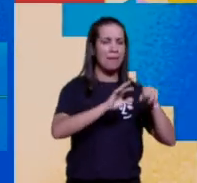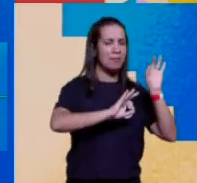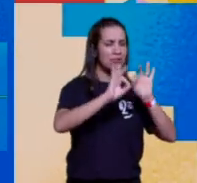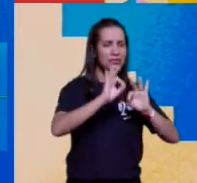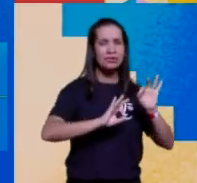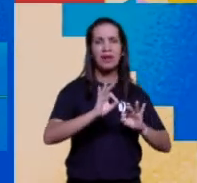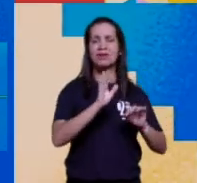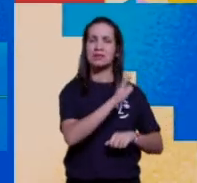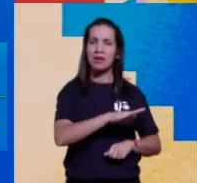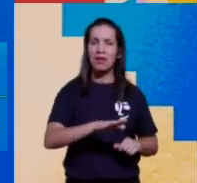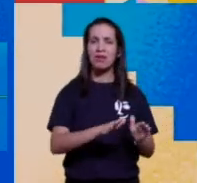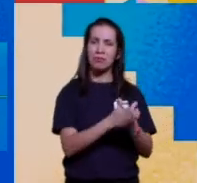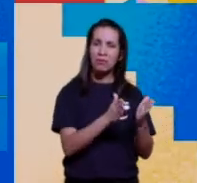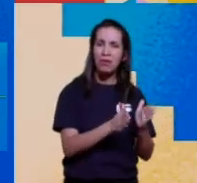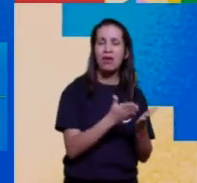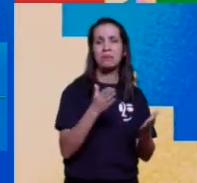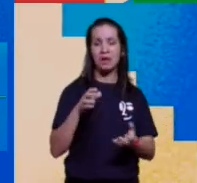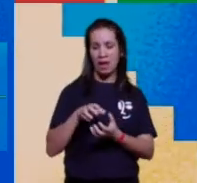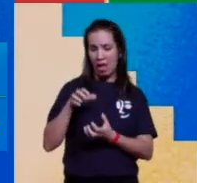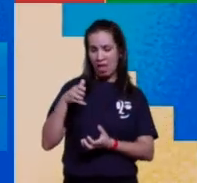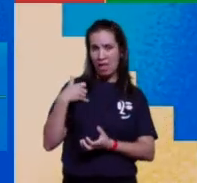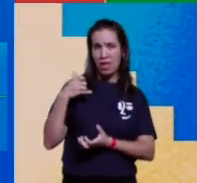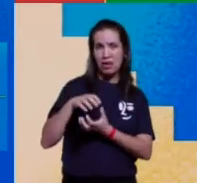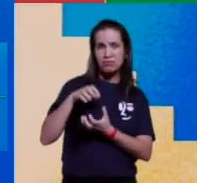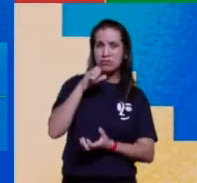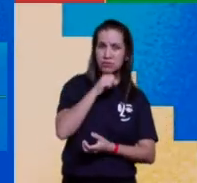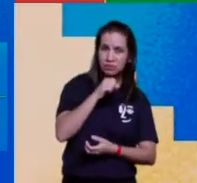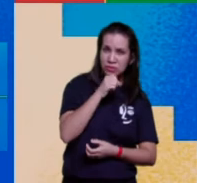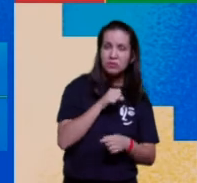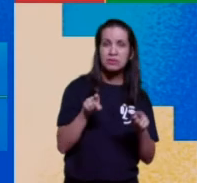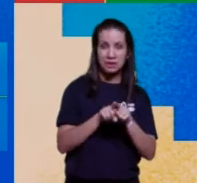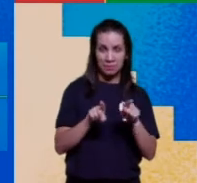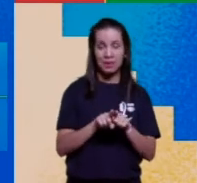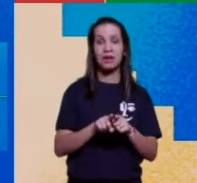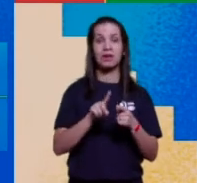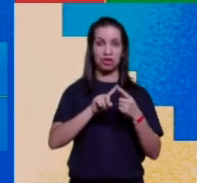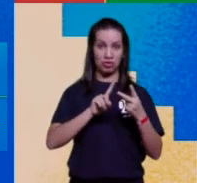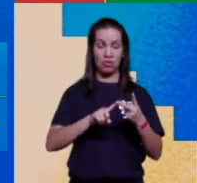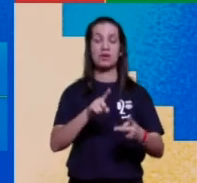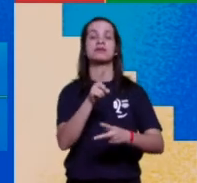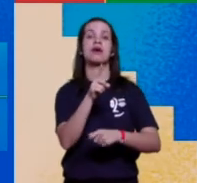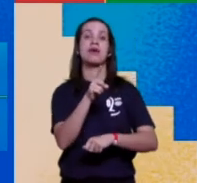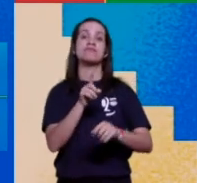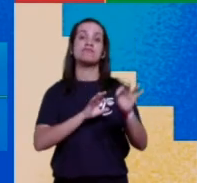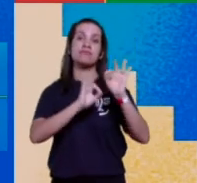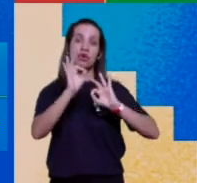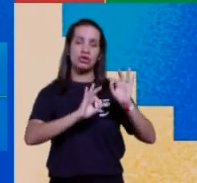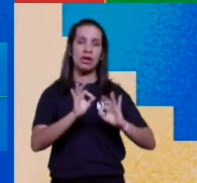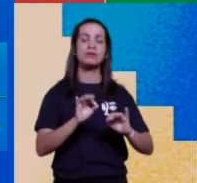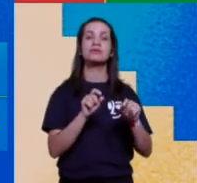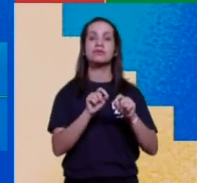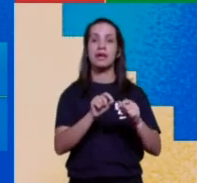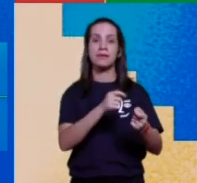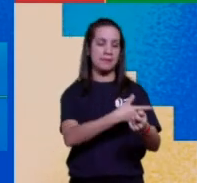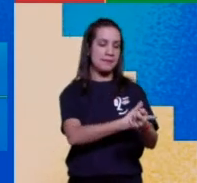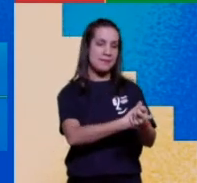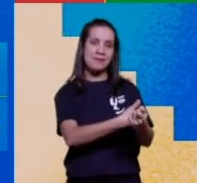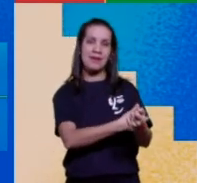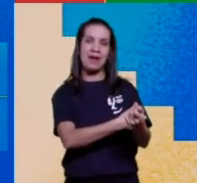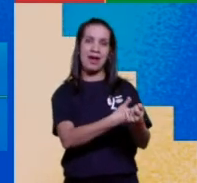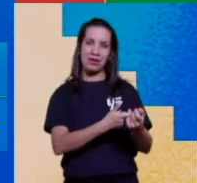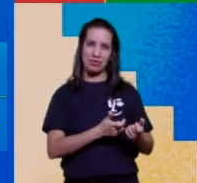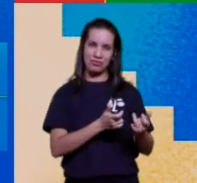com idosos. E eu quero falar de dois projetos aqui do Rio. Primeiro, doação de sangue. Nos últimos 3 anos, mais de 4